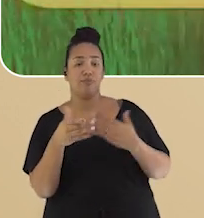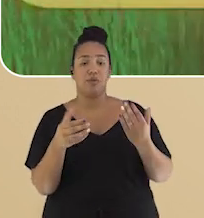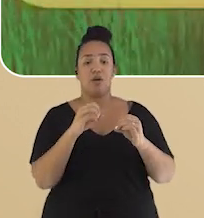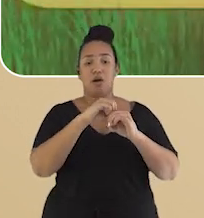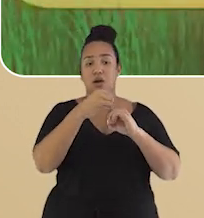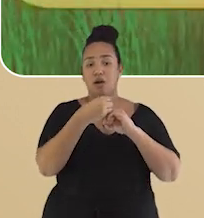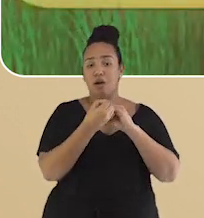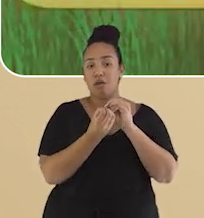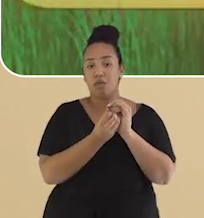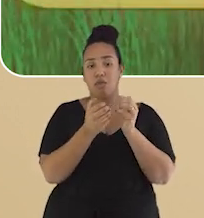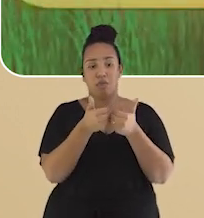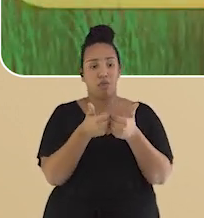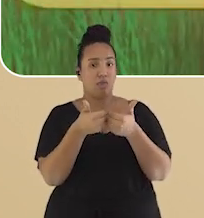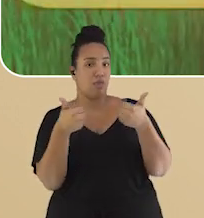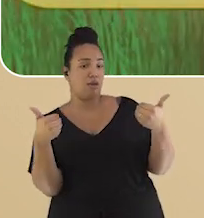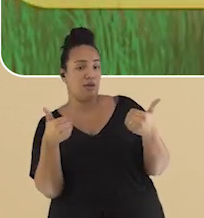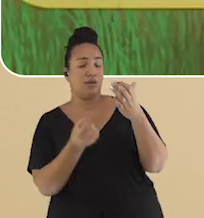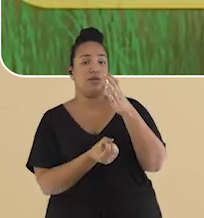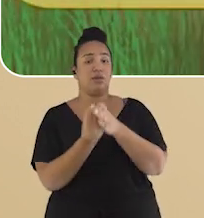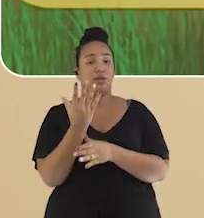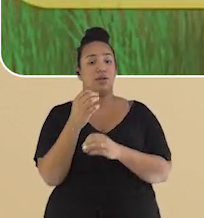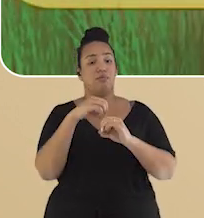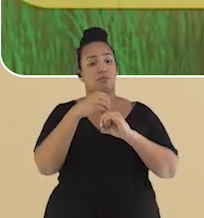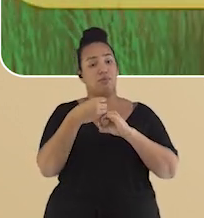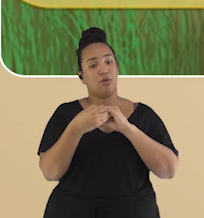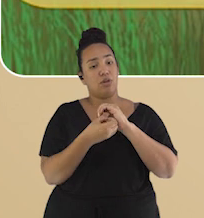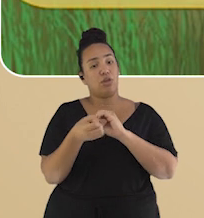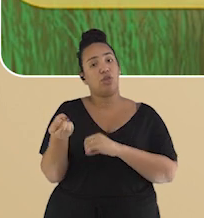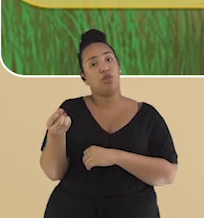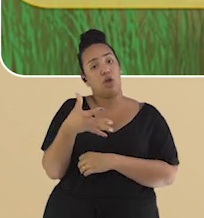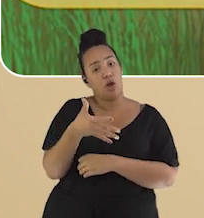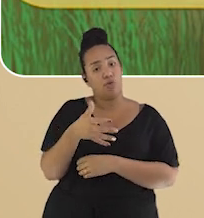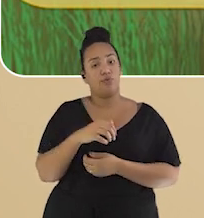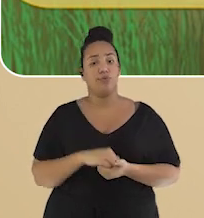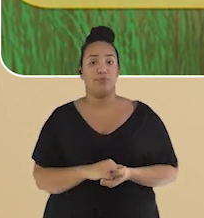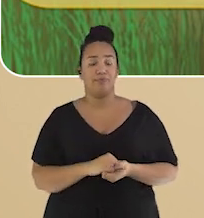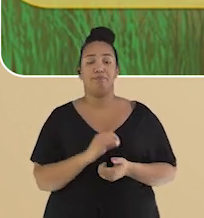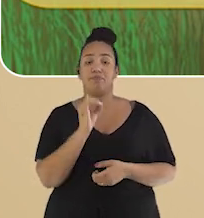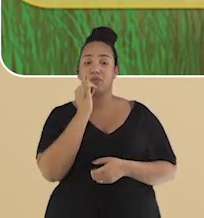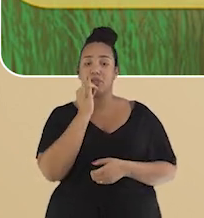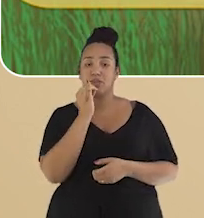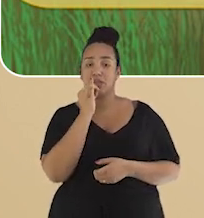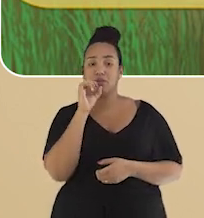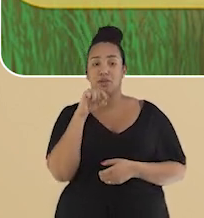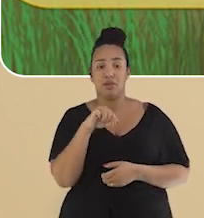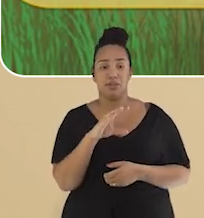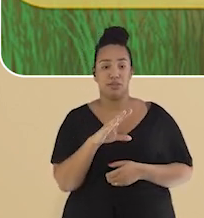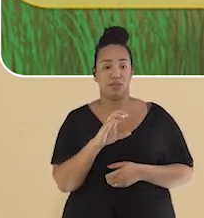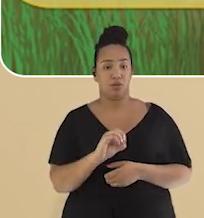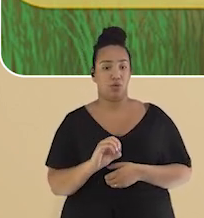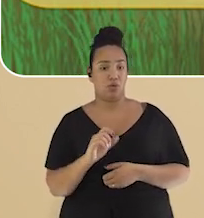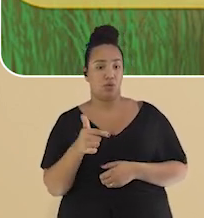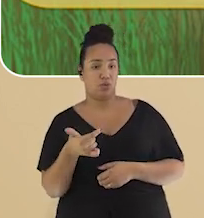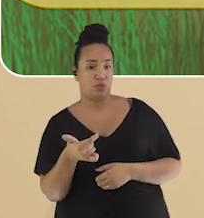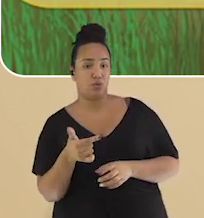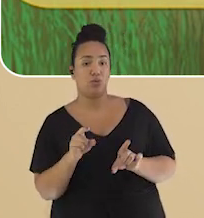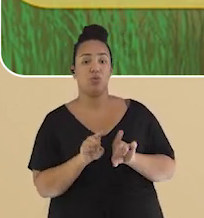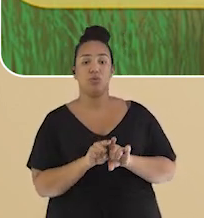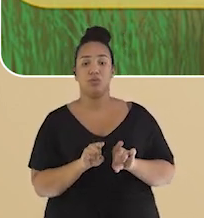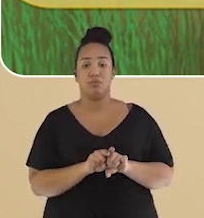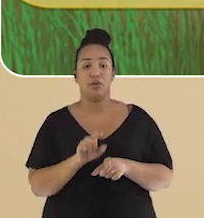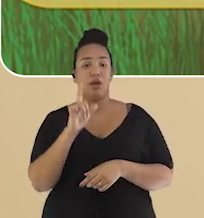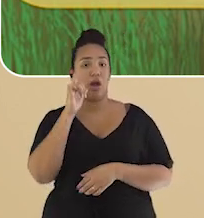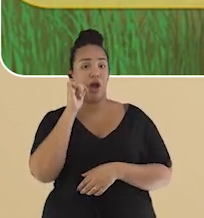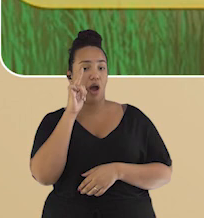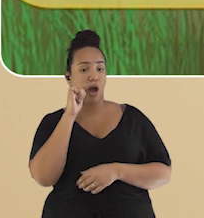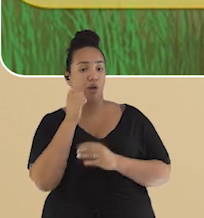e rearranjam-se, formando novas moléculas. Entre elas temos o dióxido de carbono, monóxido de carbono, vapor de